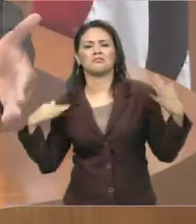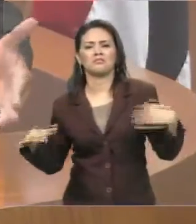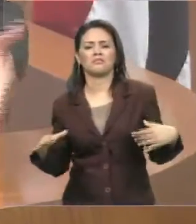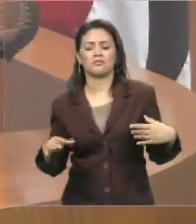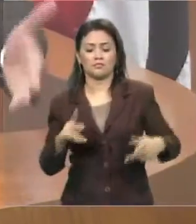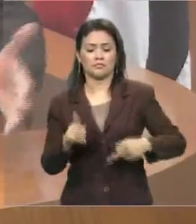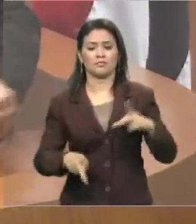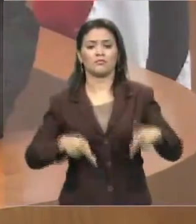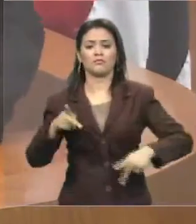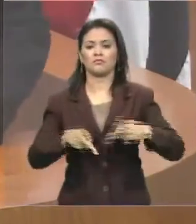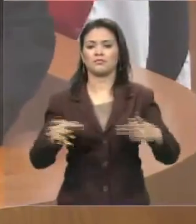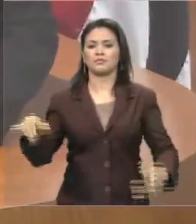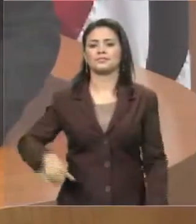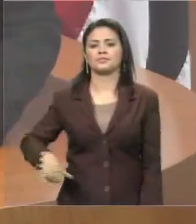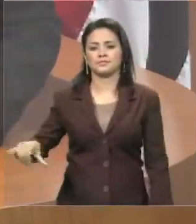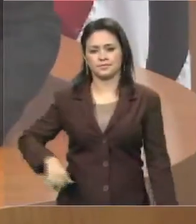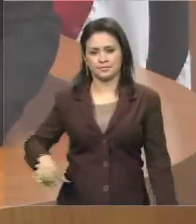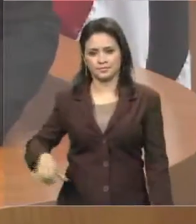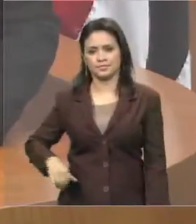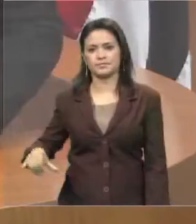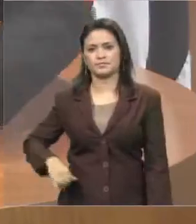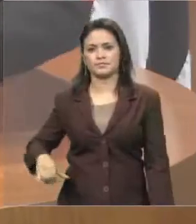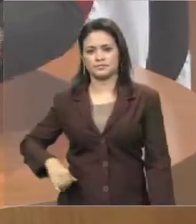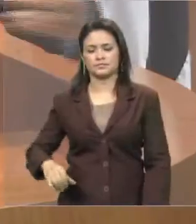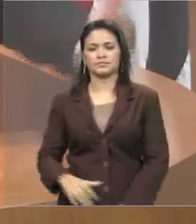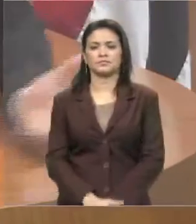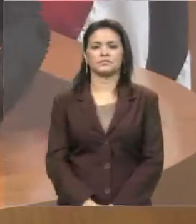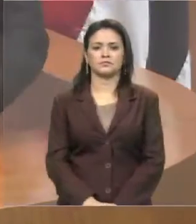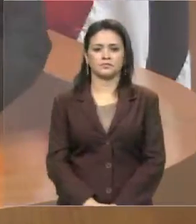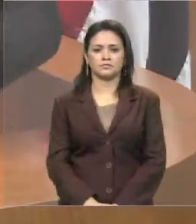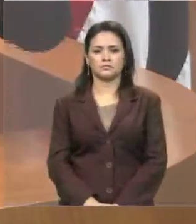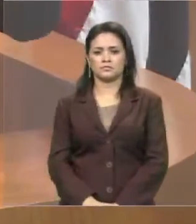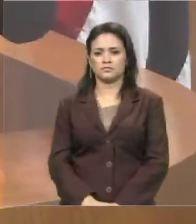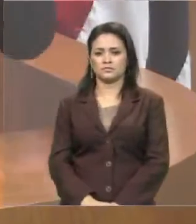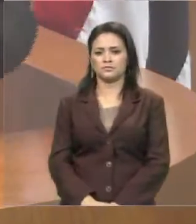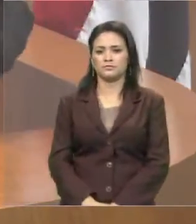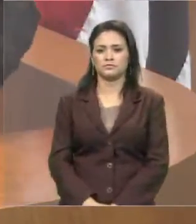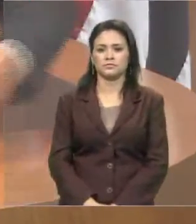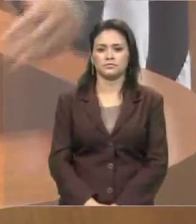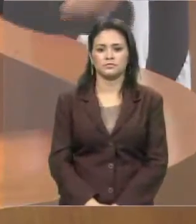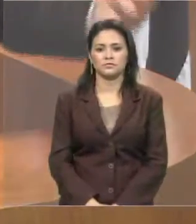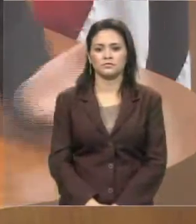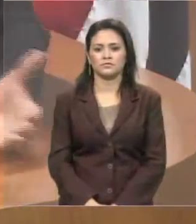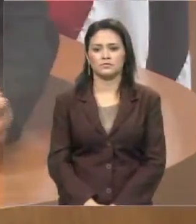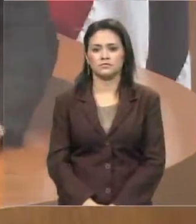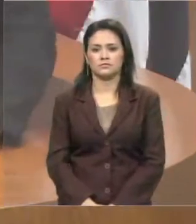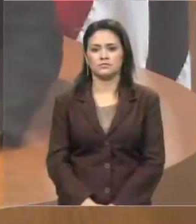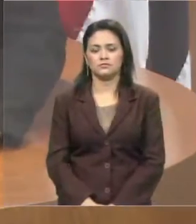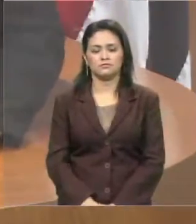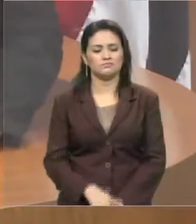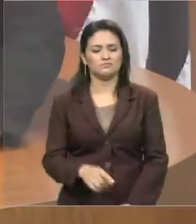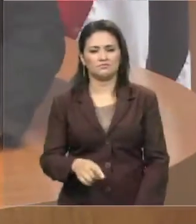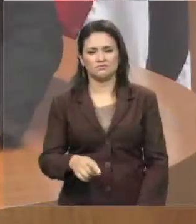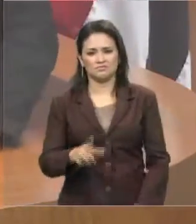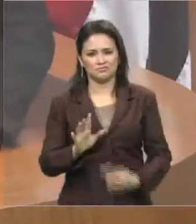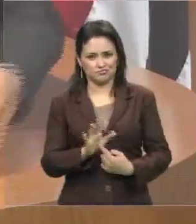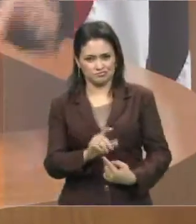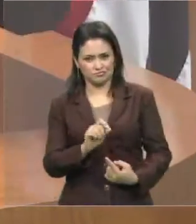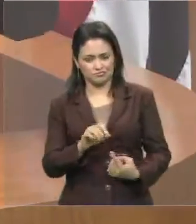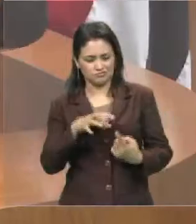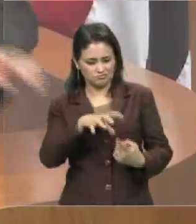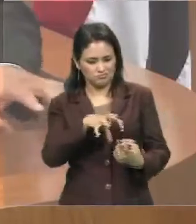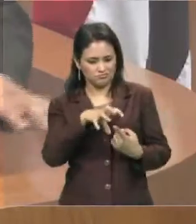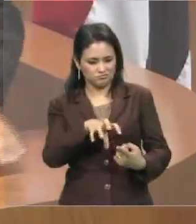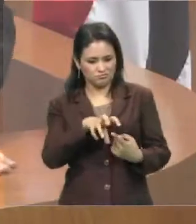irresponsabilidade dele. Então não adianta ele pousar de perseguido, porque perseguição